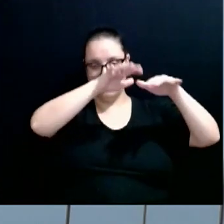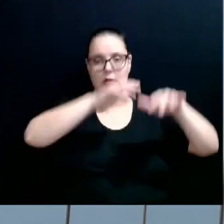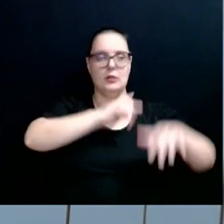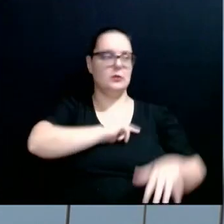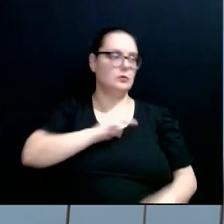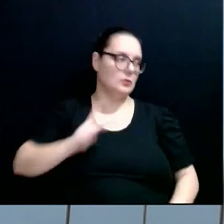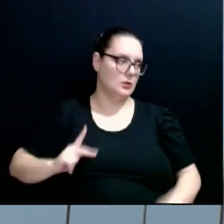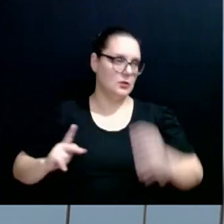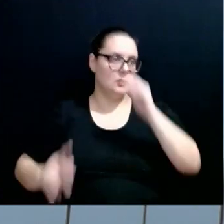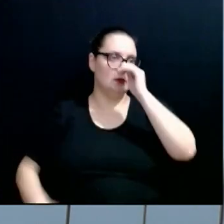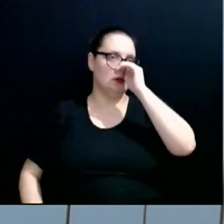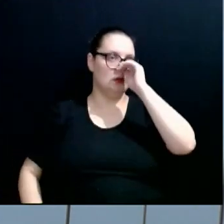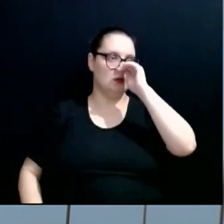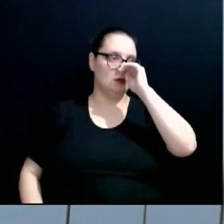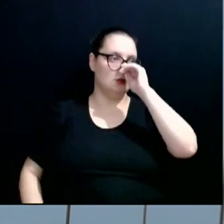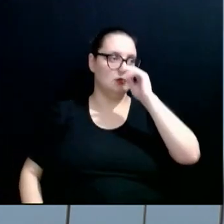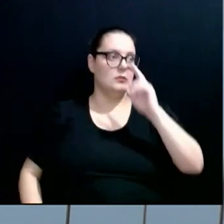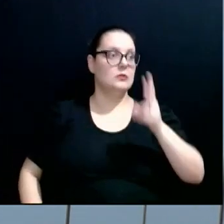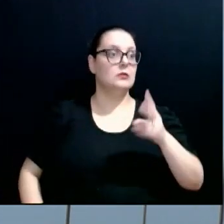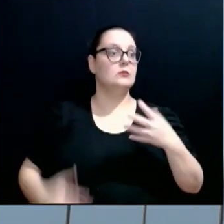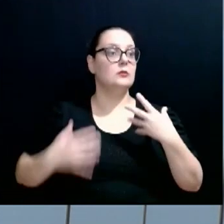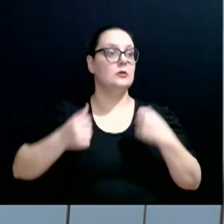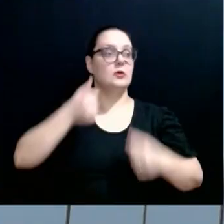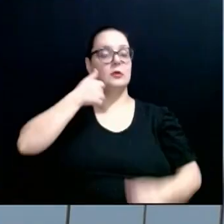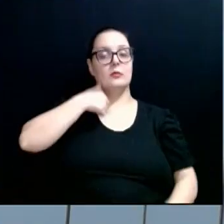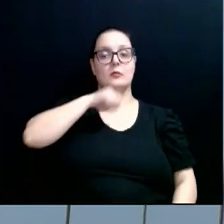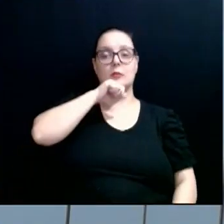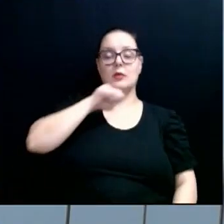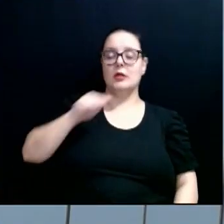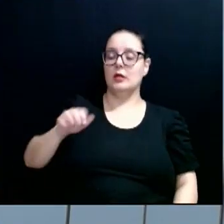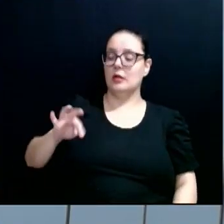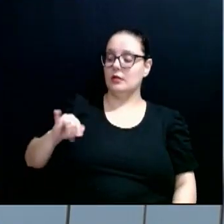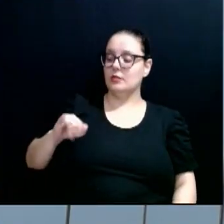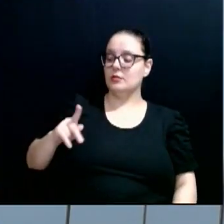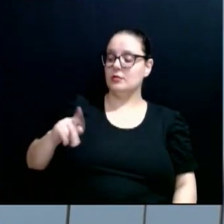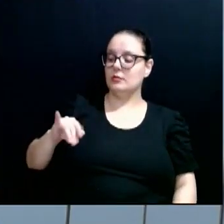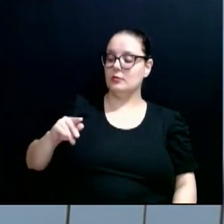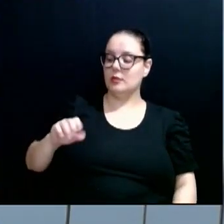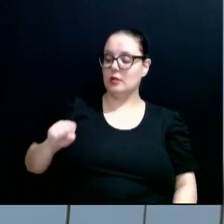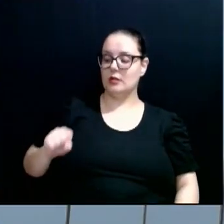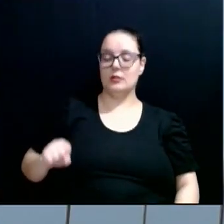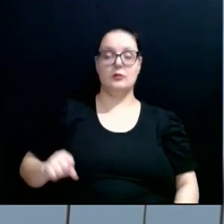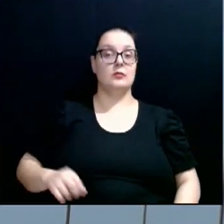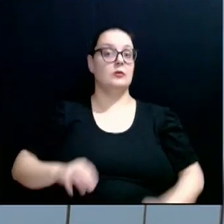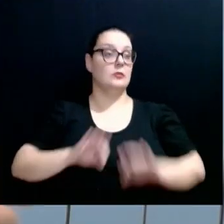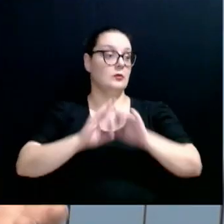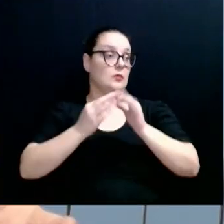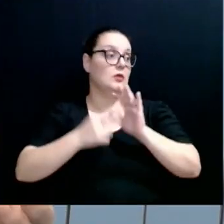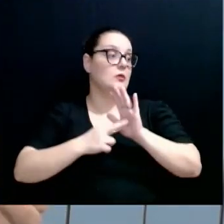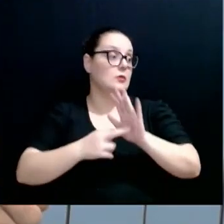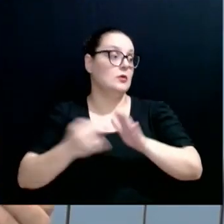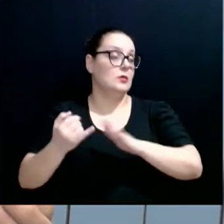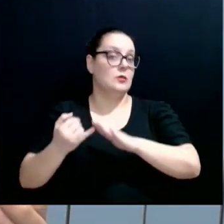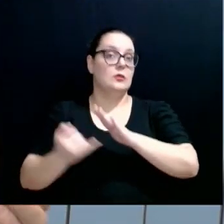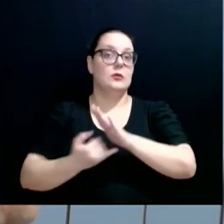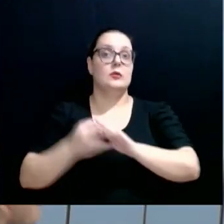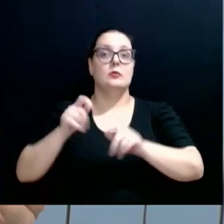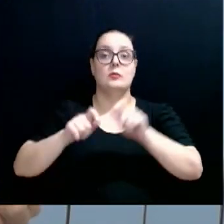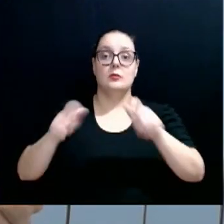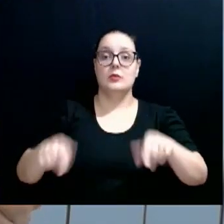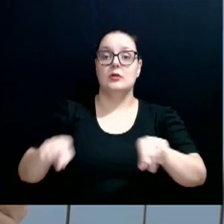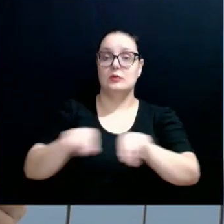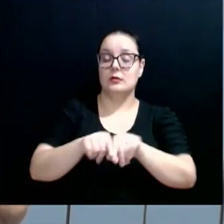recebe lá mães atípicas, famílias representando instituições e pessoas também representando